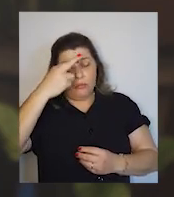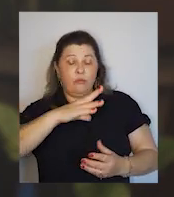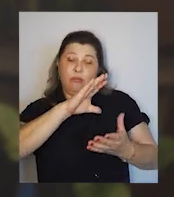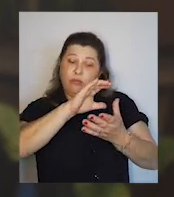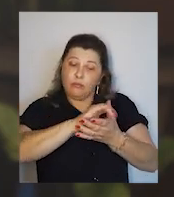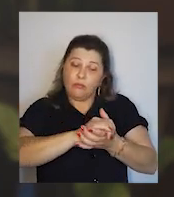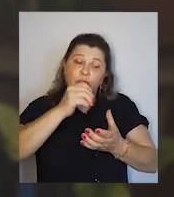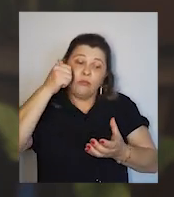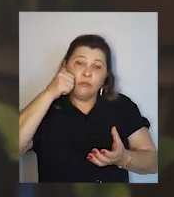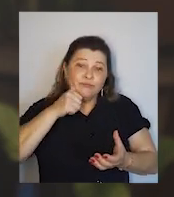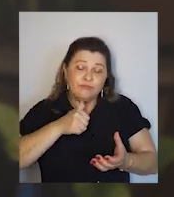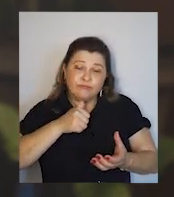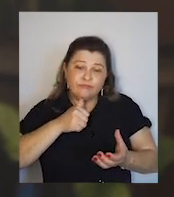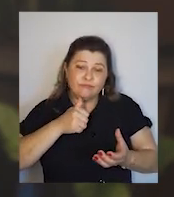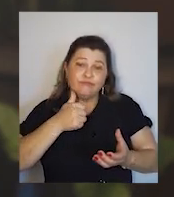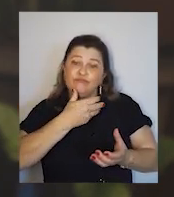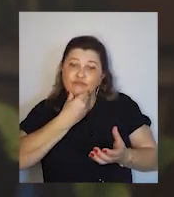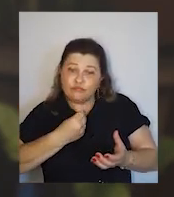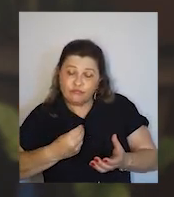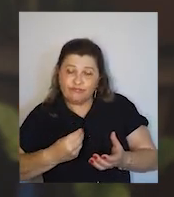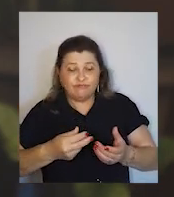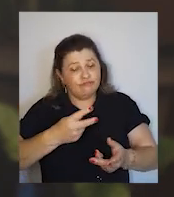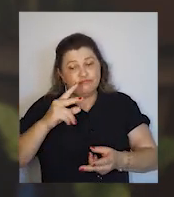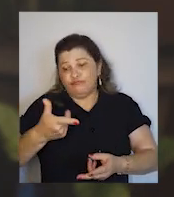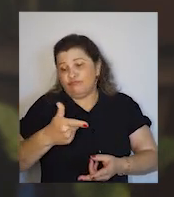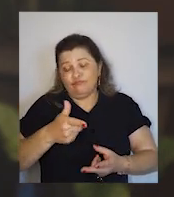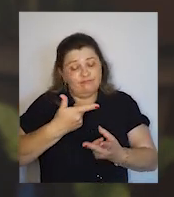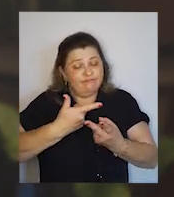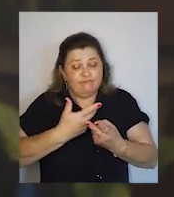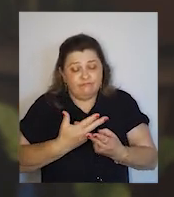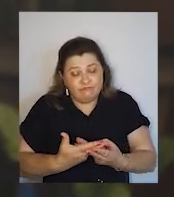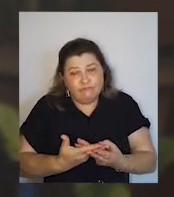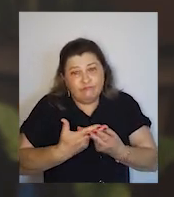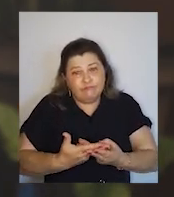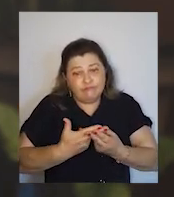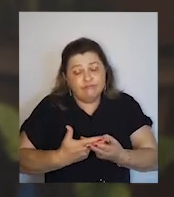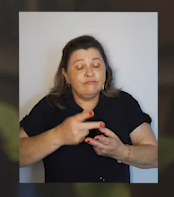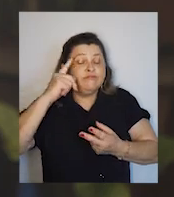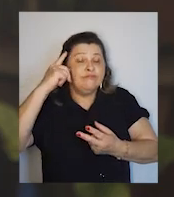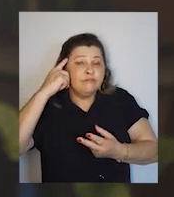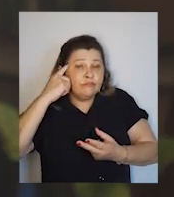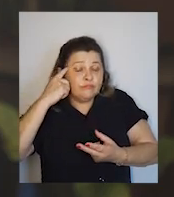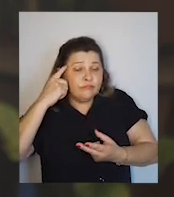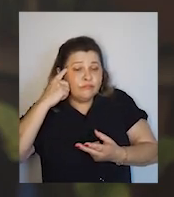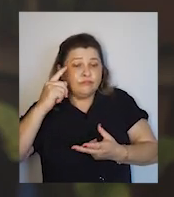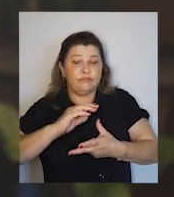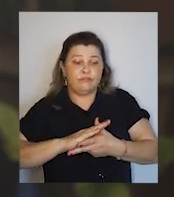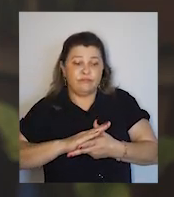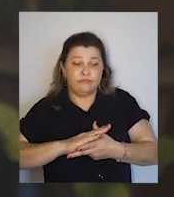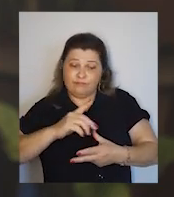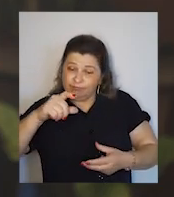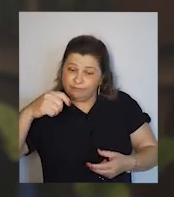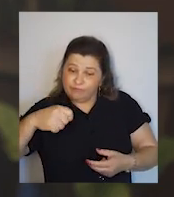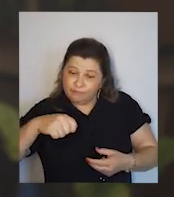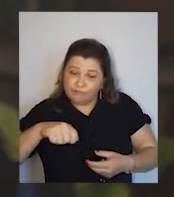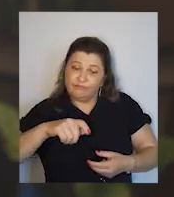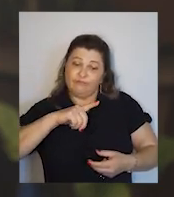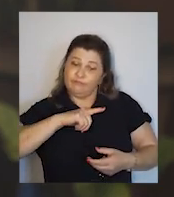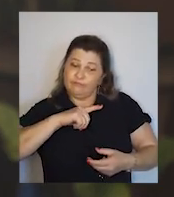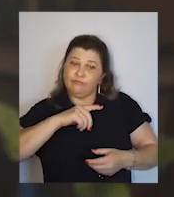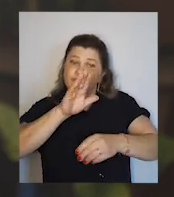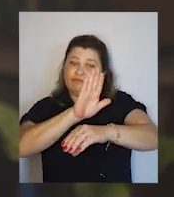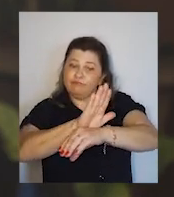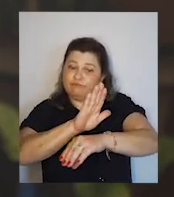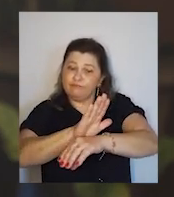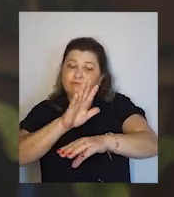marido, então, não tinha a paciência ou o pensamento que tinha que me ajudar. O